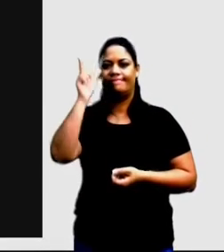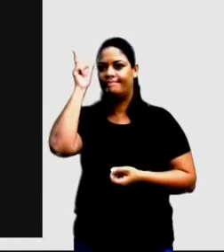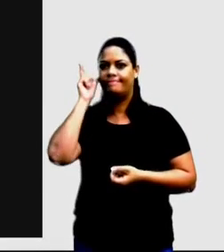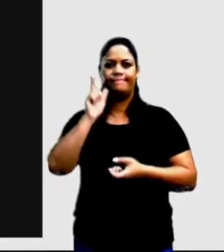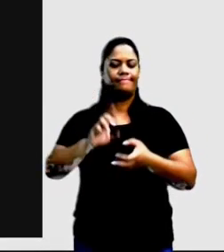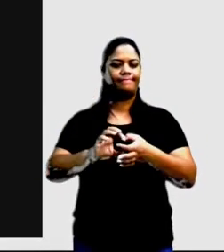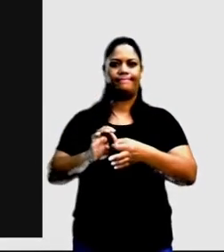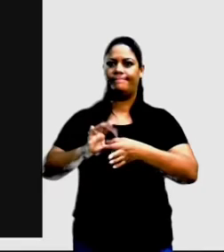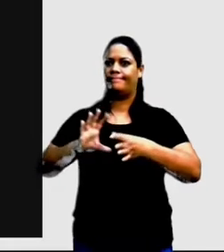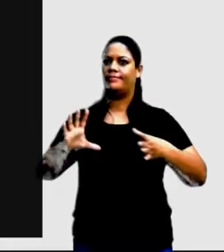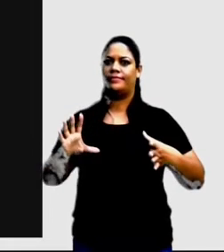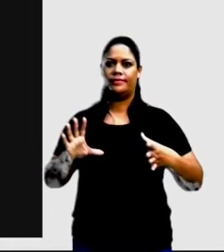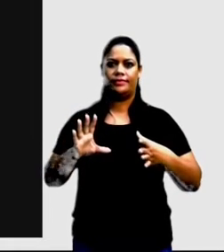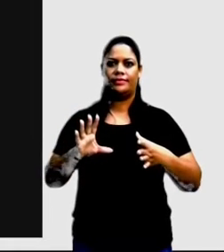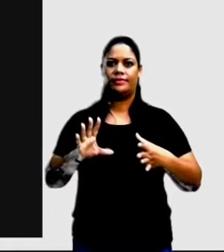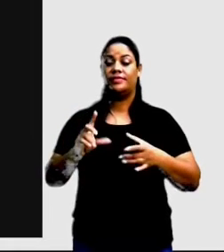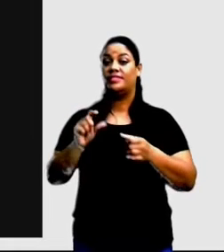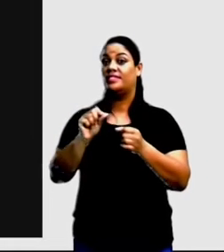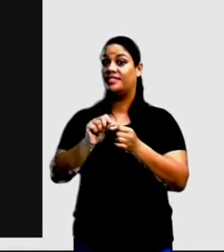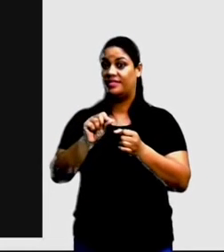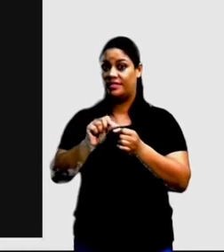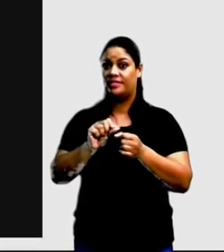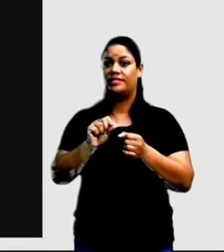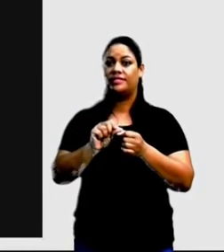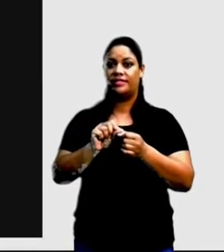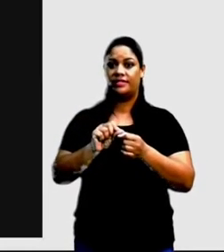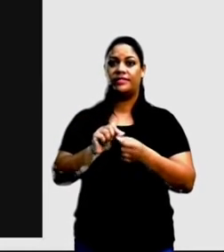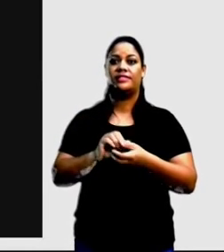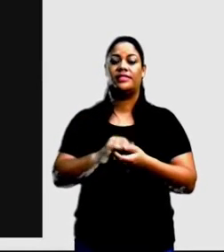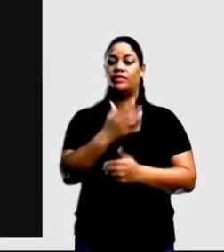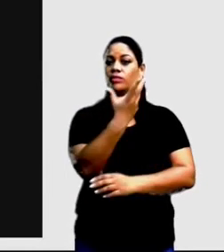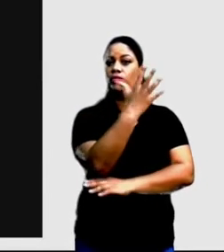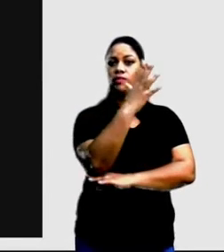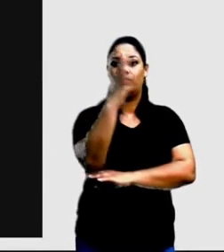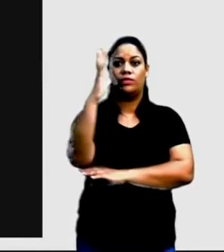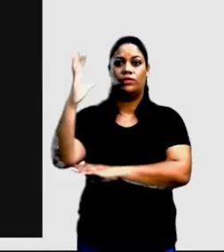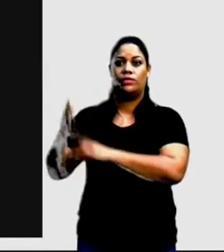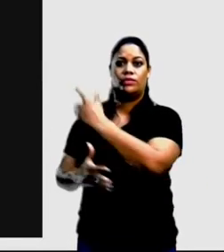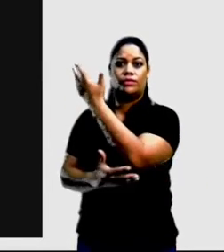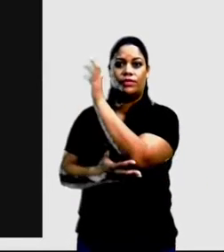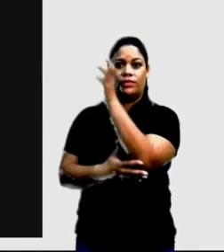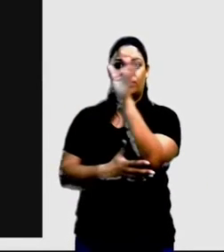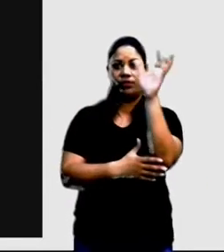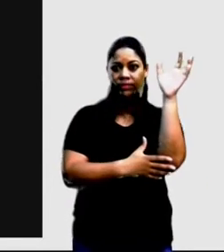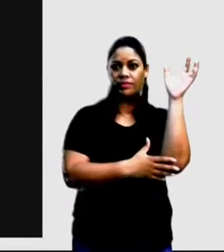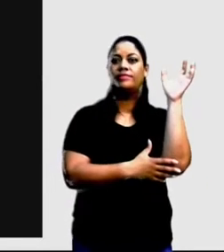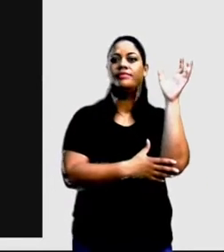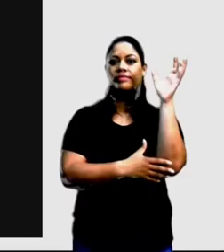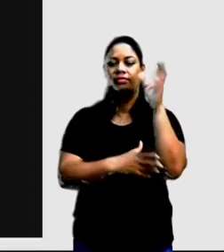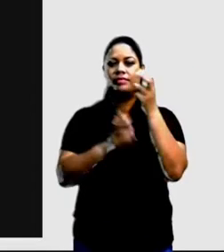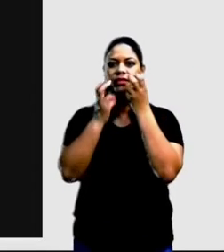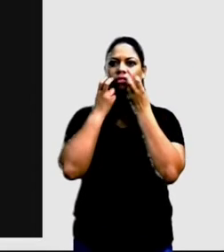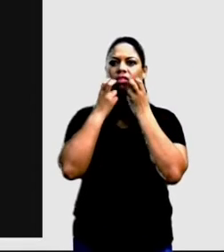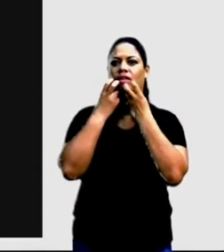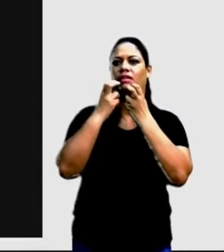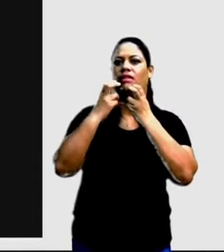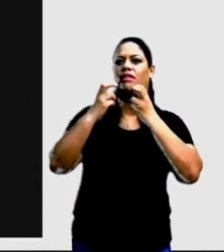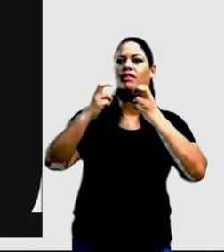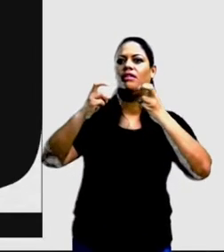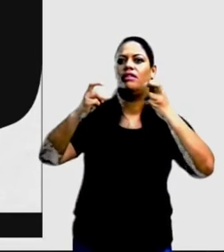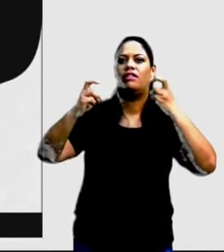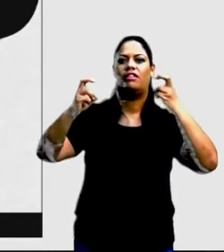se soltar e fazia a floresta inteira tremer com seus urros de